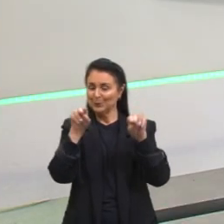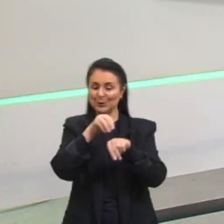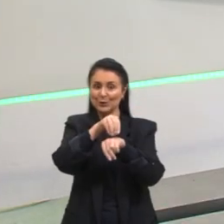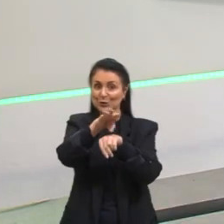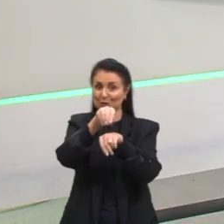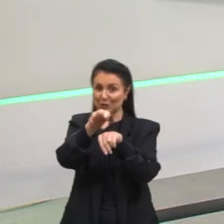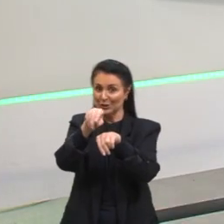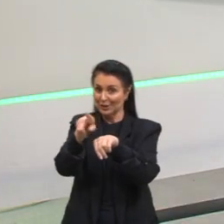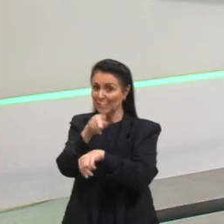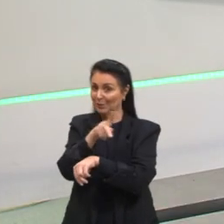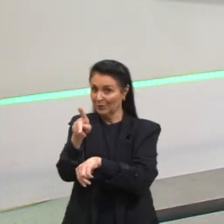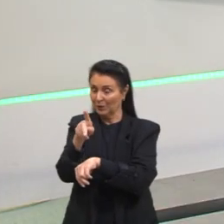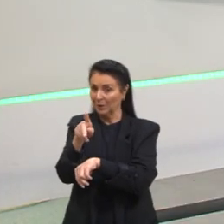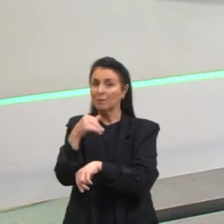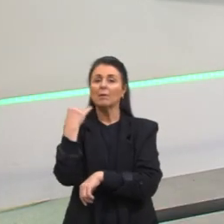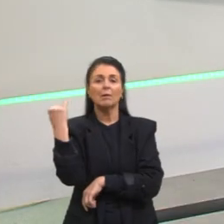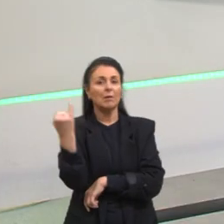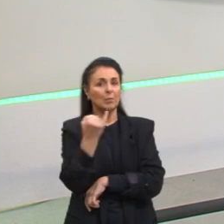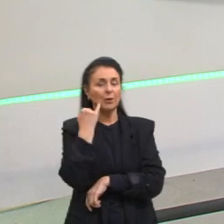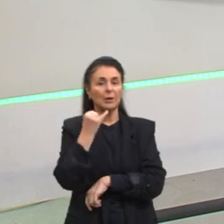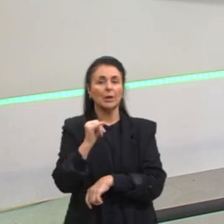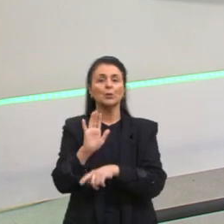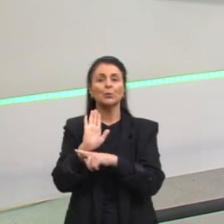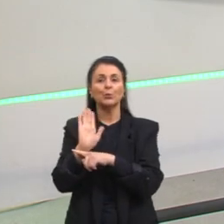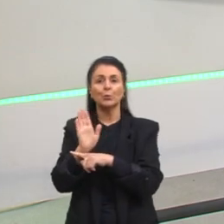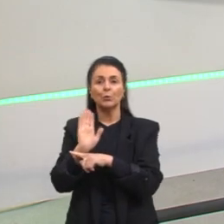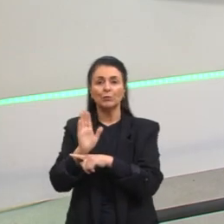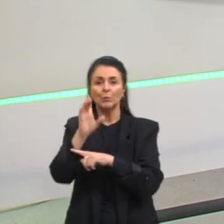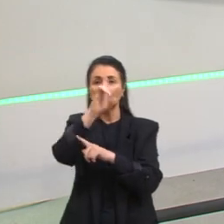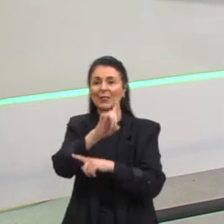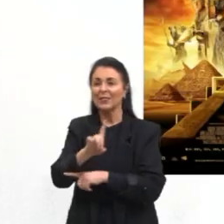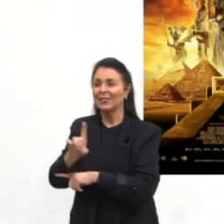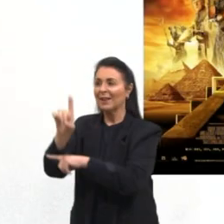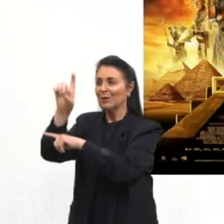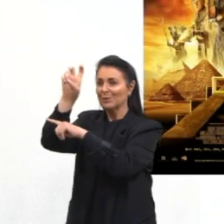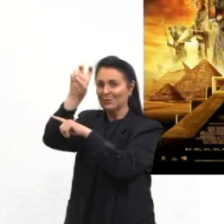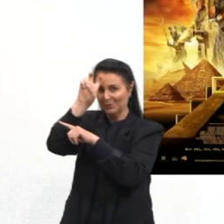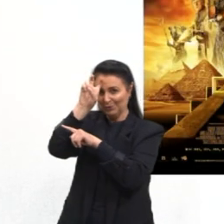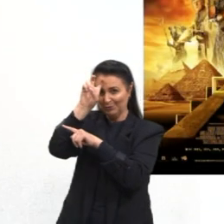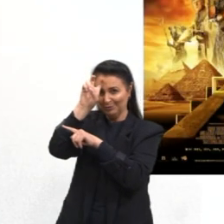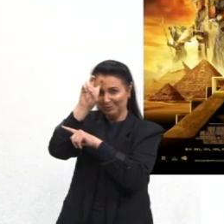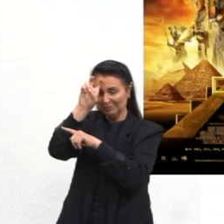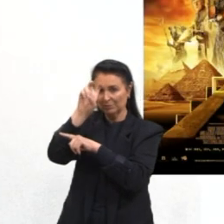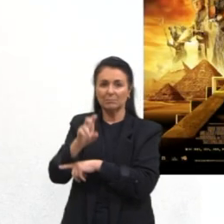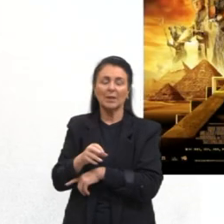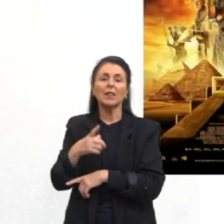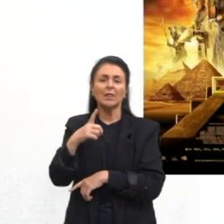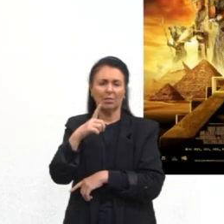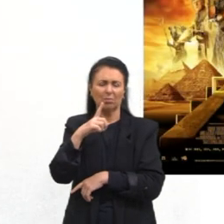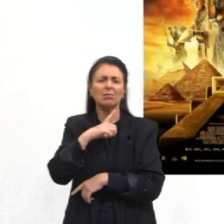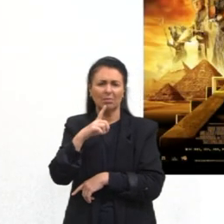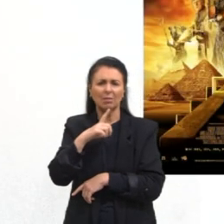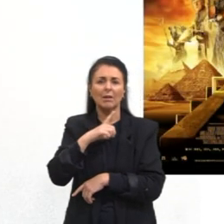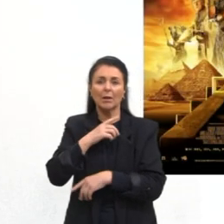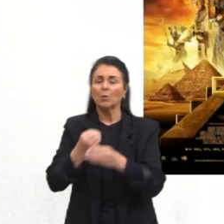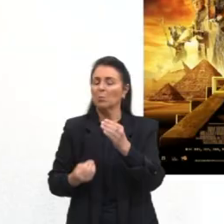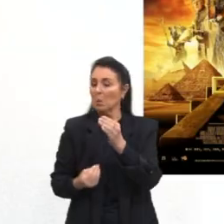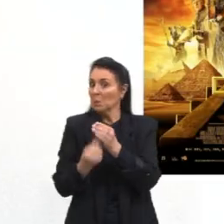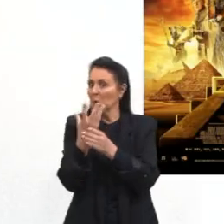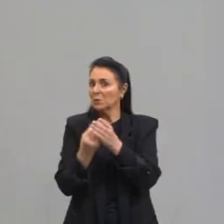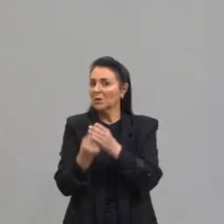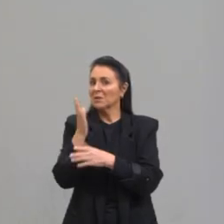vale muito a pena gente um filme deuses do Egito que claro né Nós temos é uma grande produção